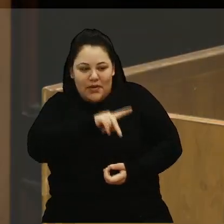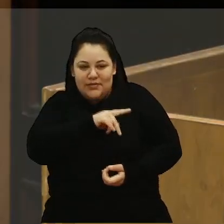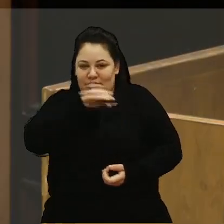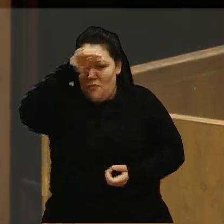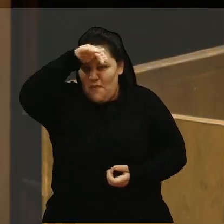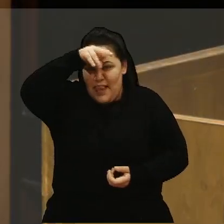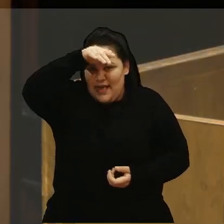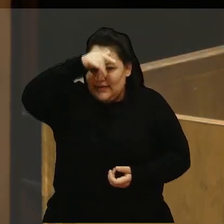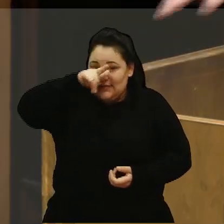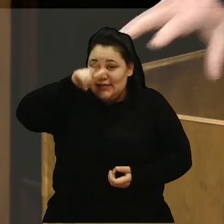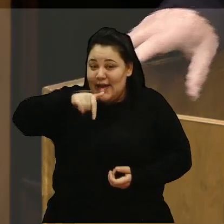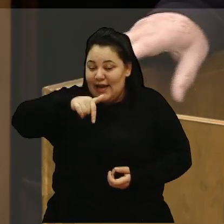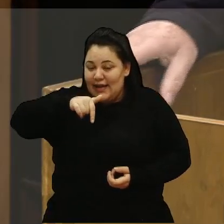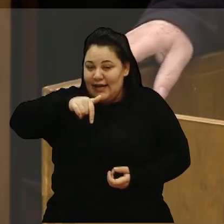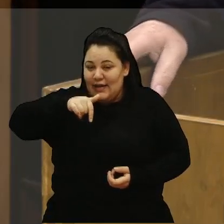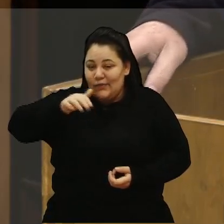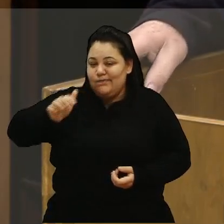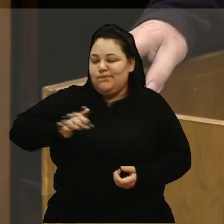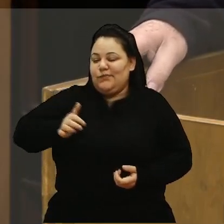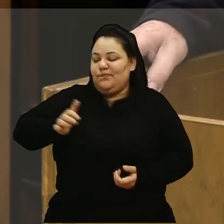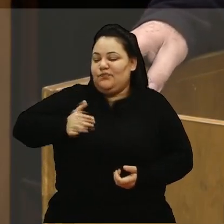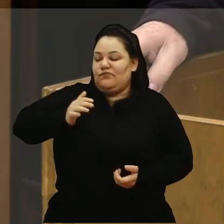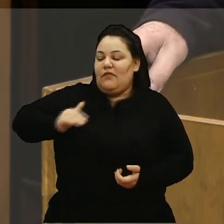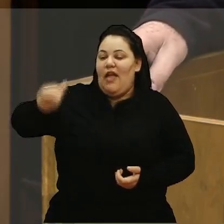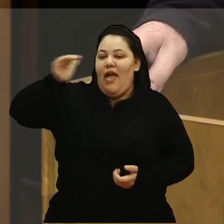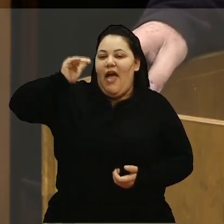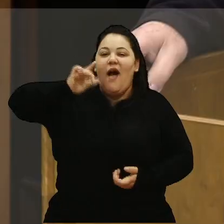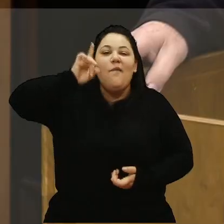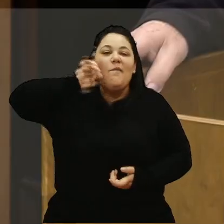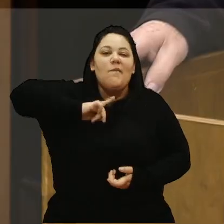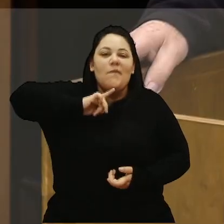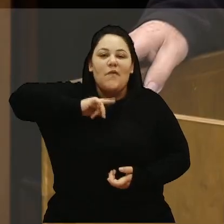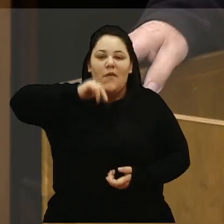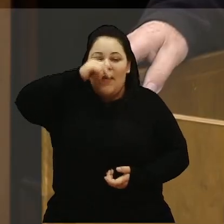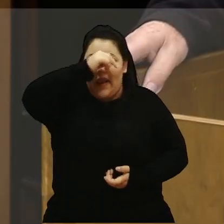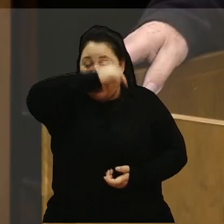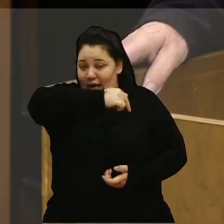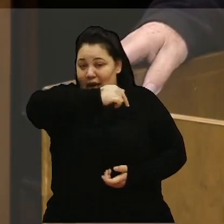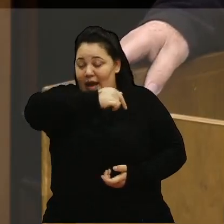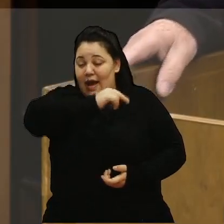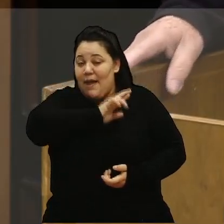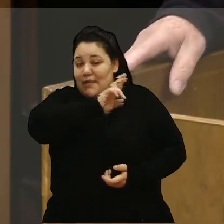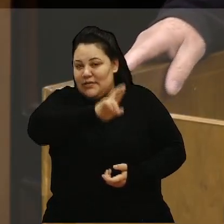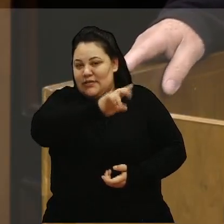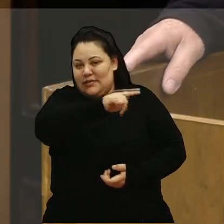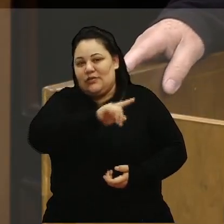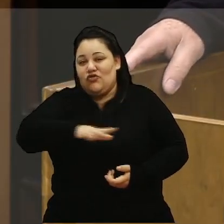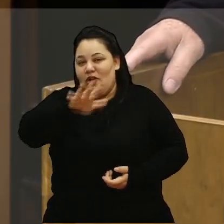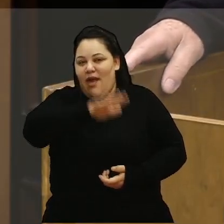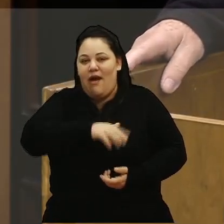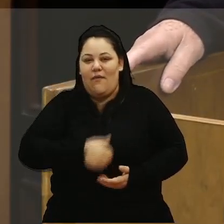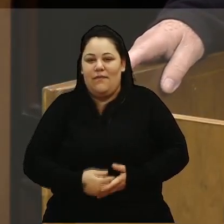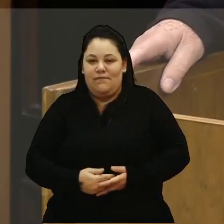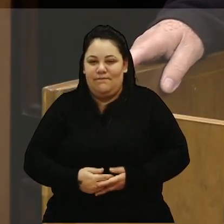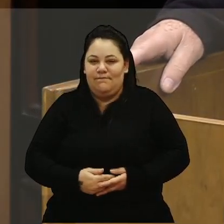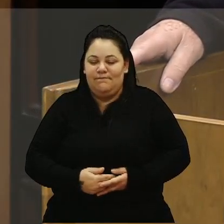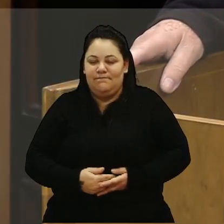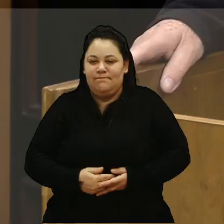é o status americano como um todo, aquilo que ele representa. Questionando